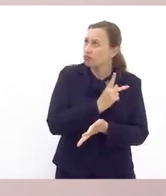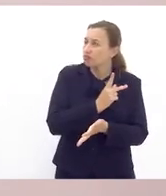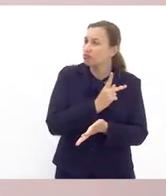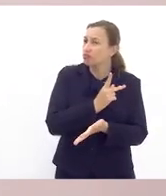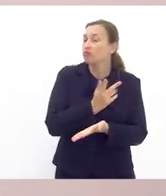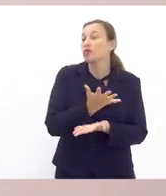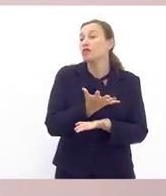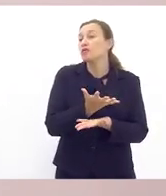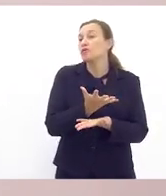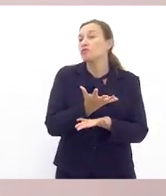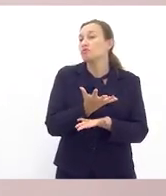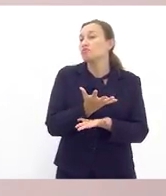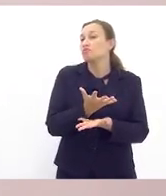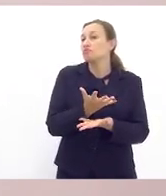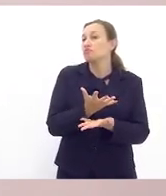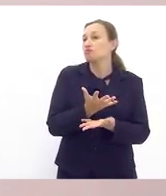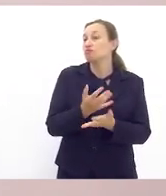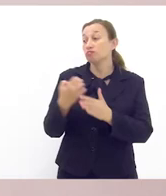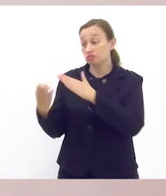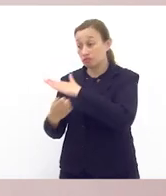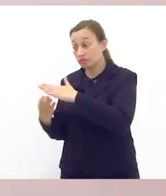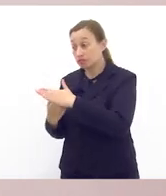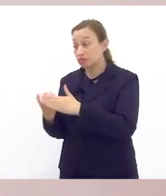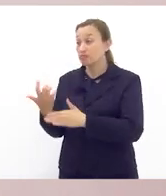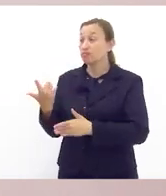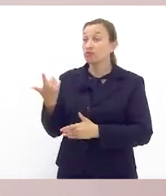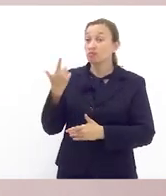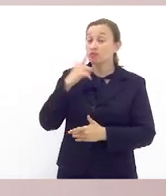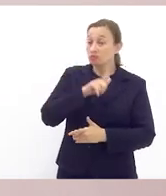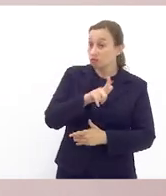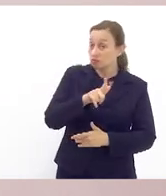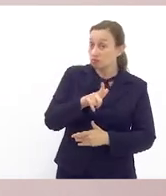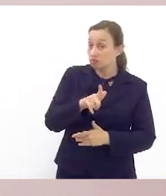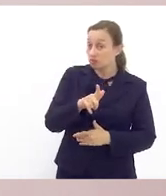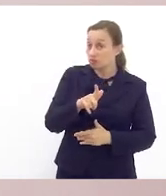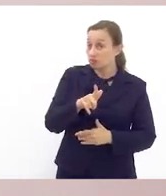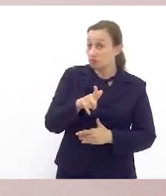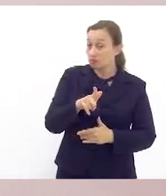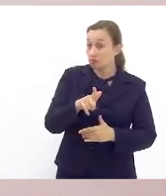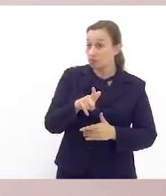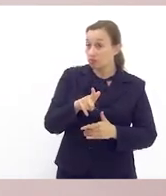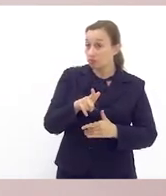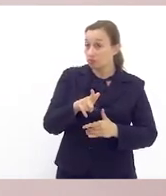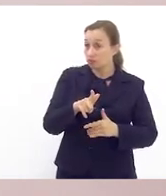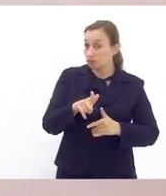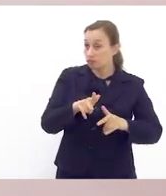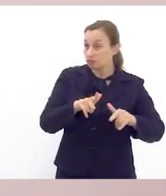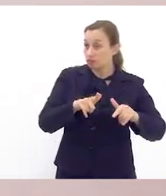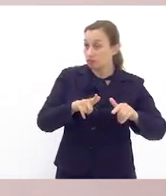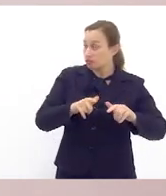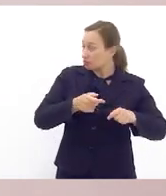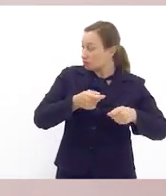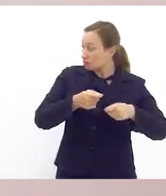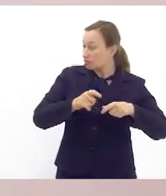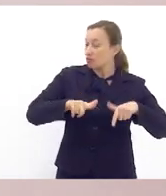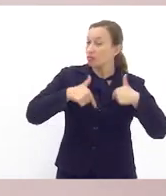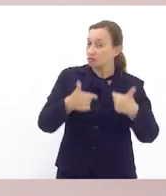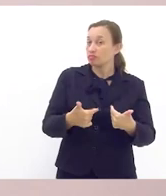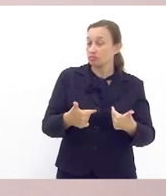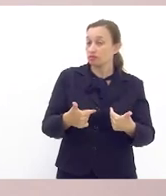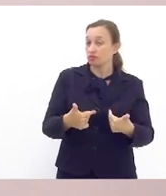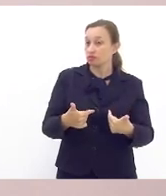em que a agência consiga atuar na necessidade da população dos